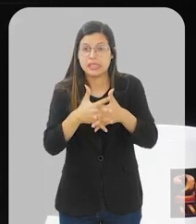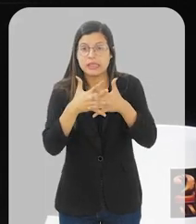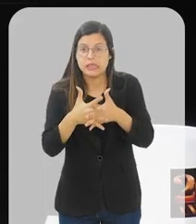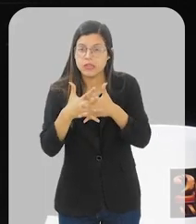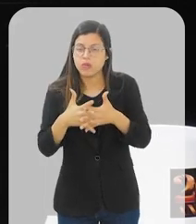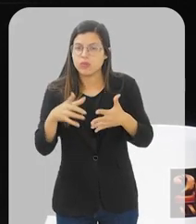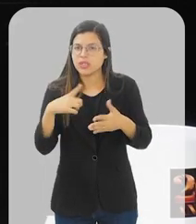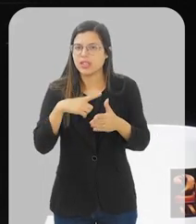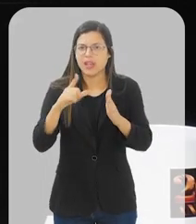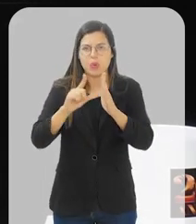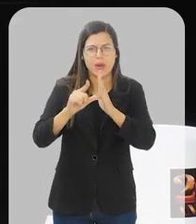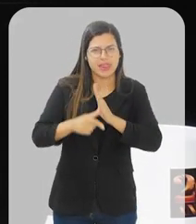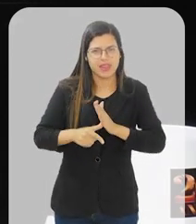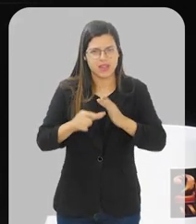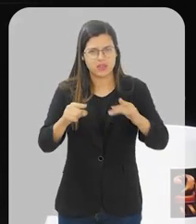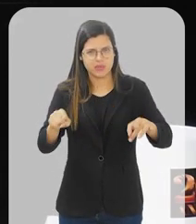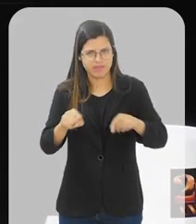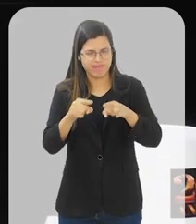um delay tremendo,